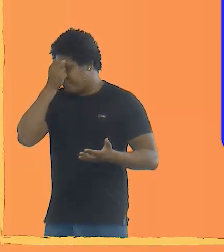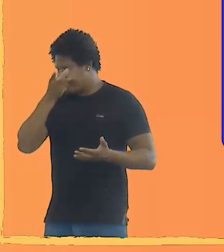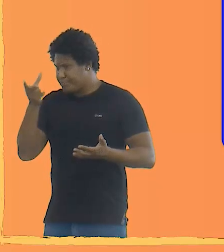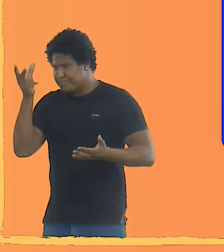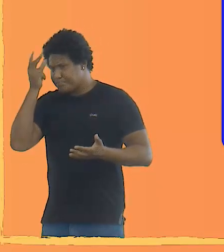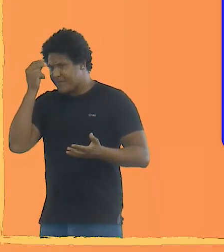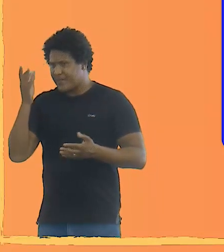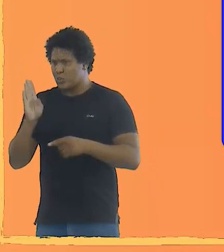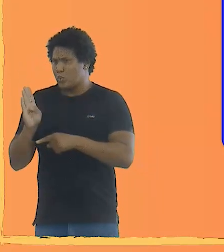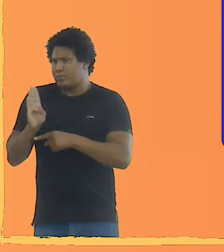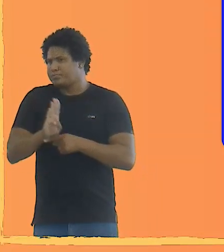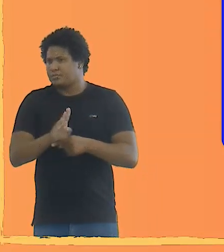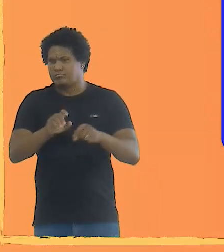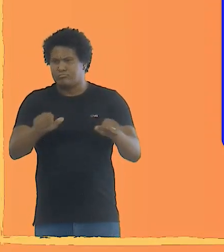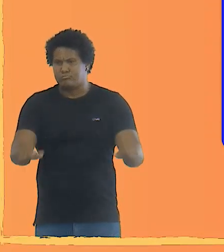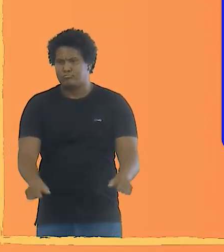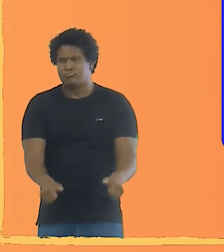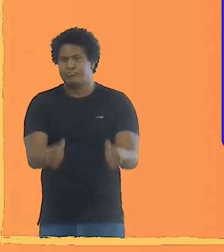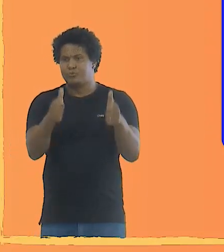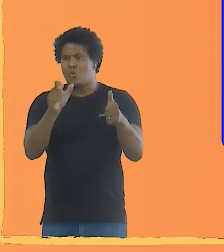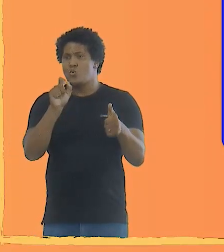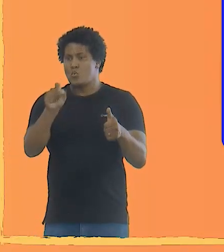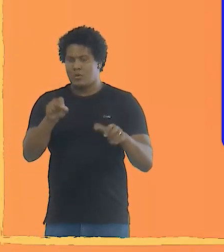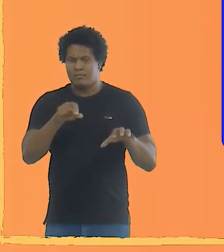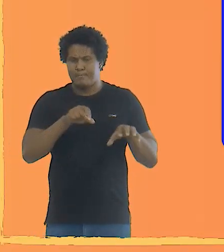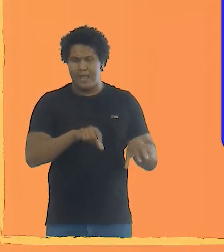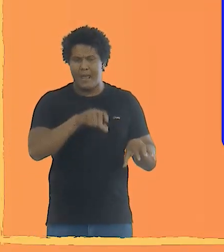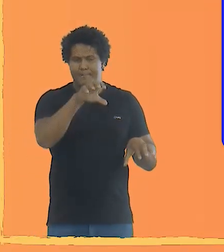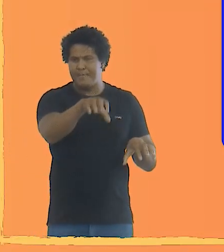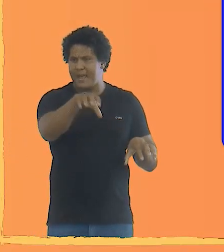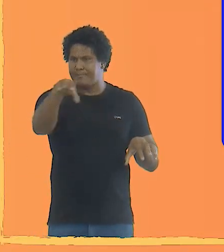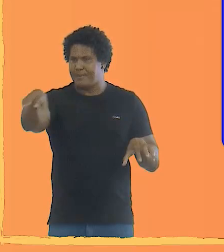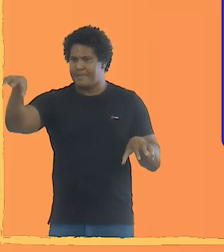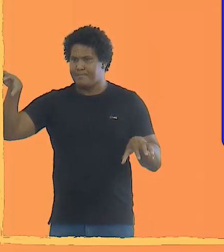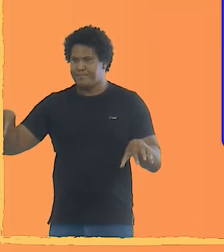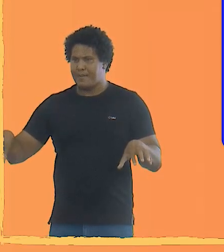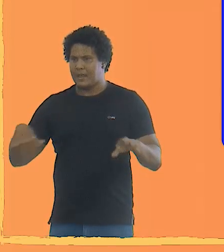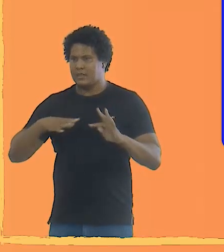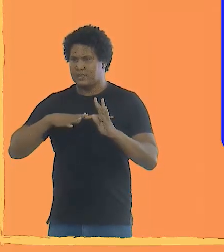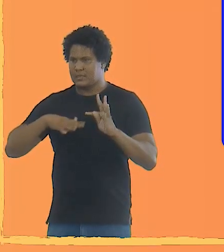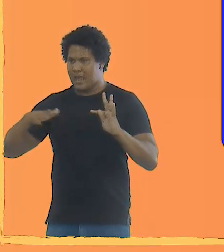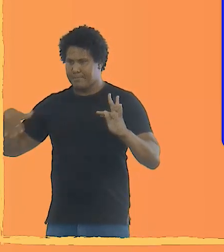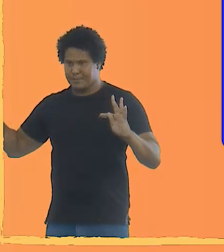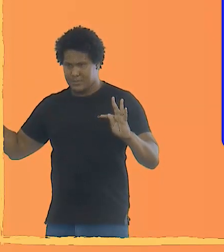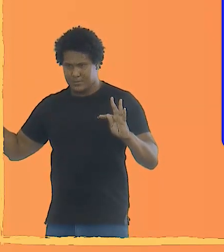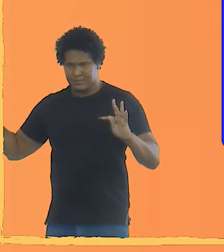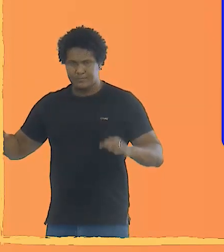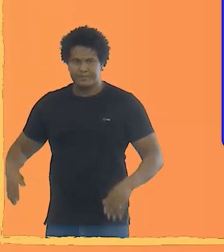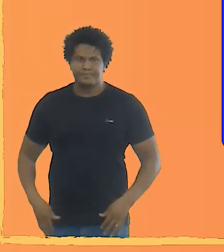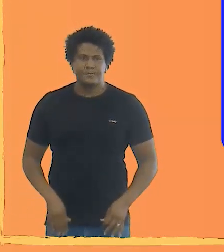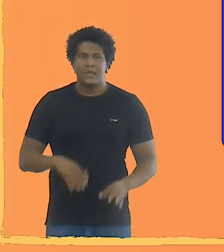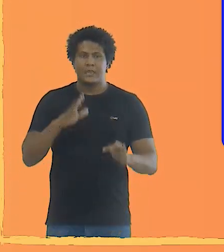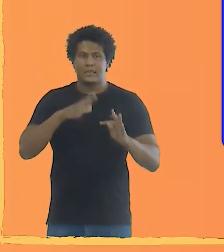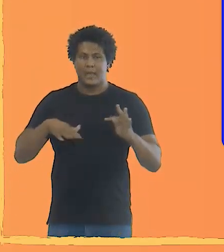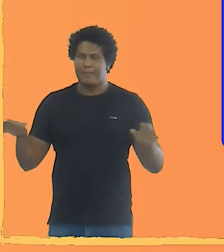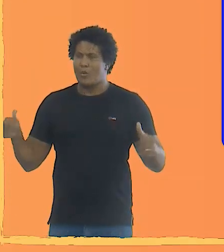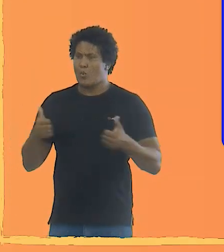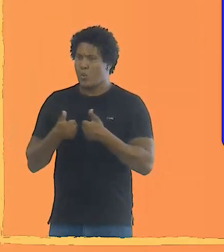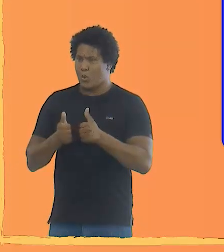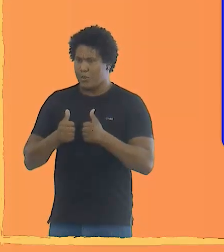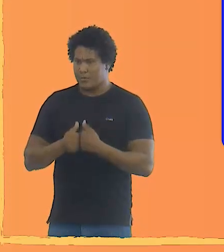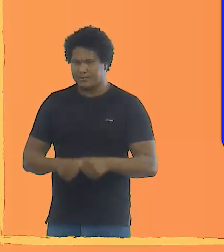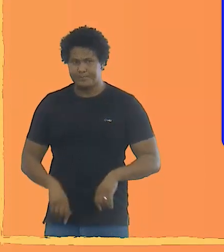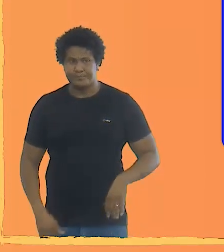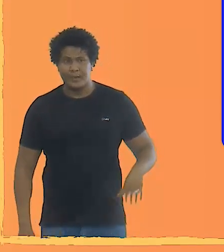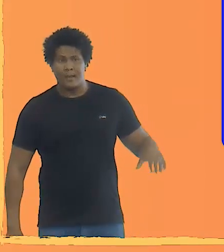Para estabelecer conexões entre os terminais, foram estipuladas as seguintes quantidades de linhas de ônibus. Do terminal A